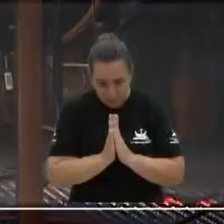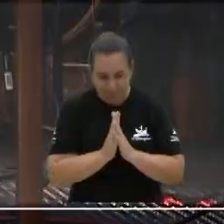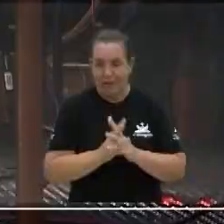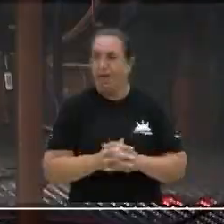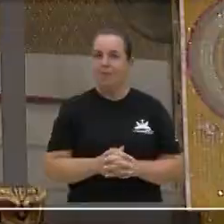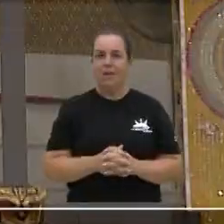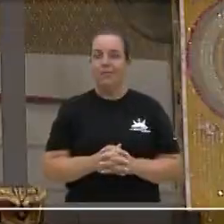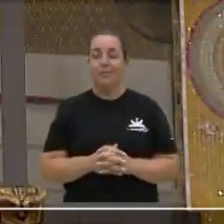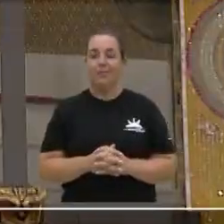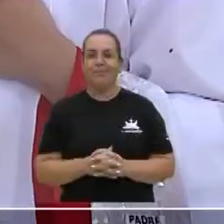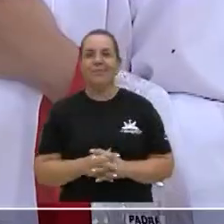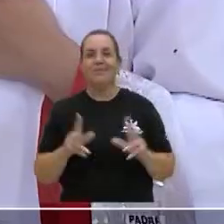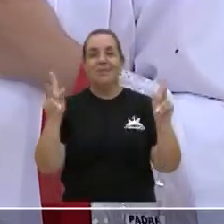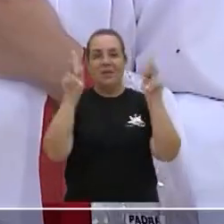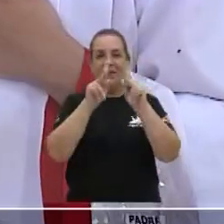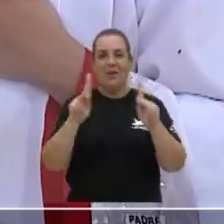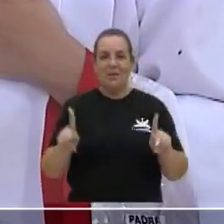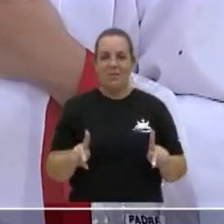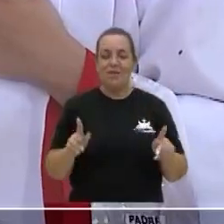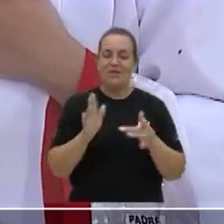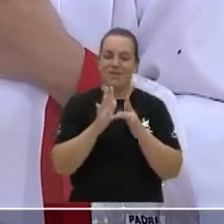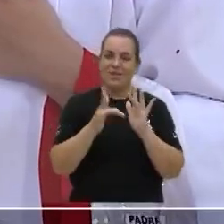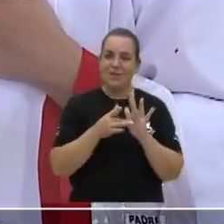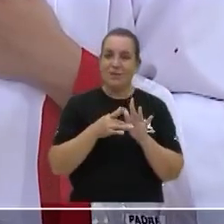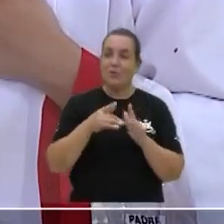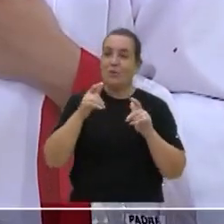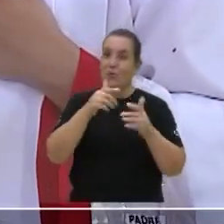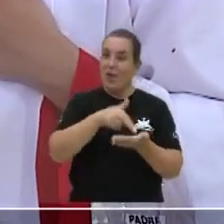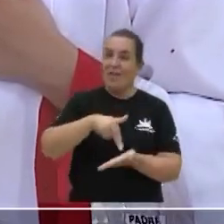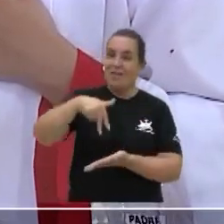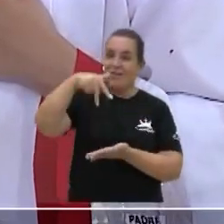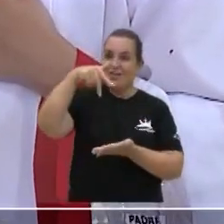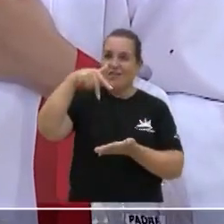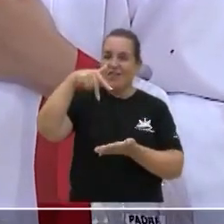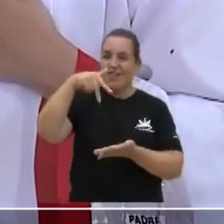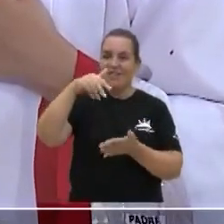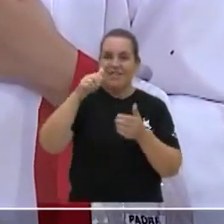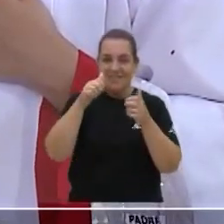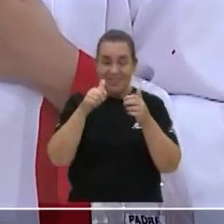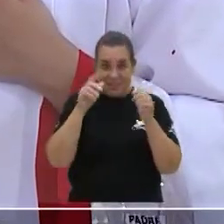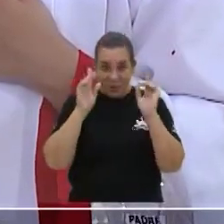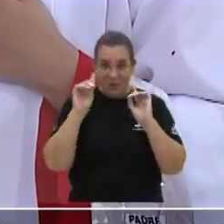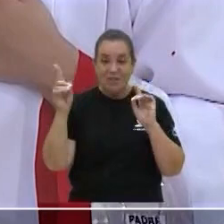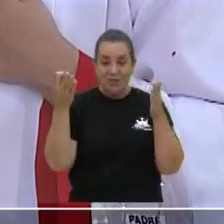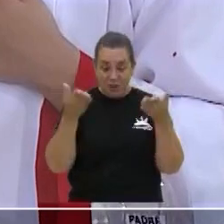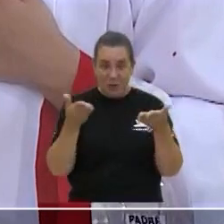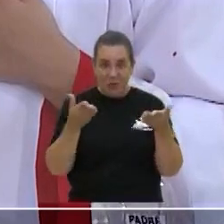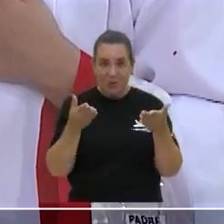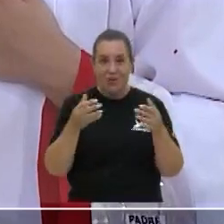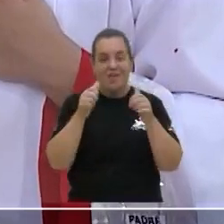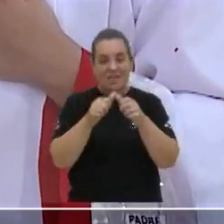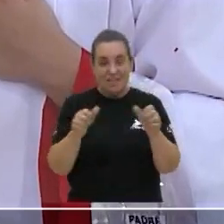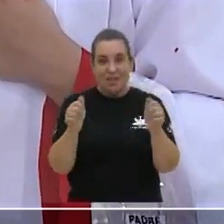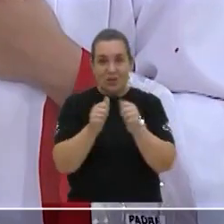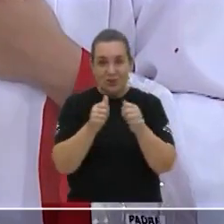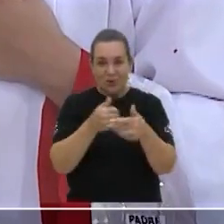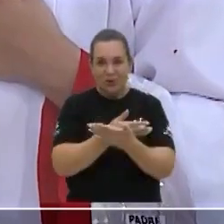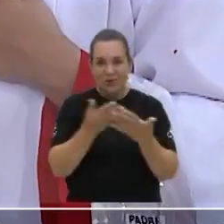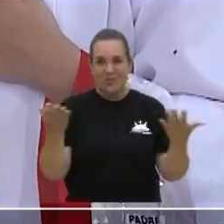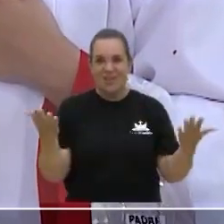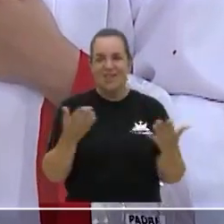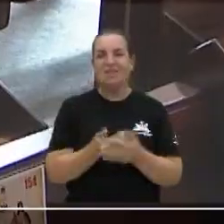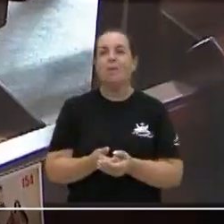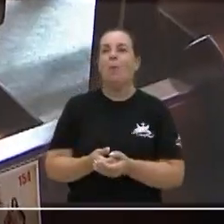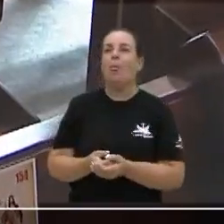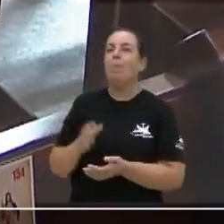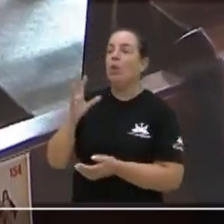Santo. Amém. Que a paz de Jesus, o ressuscitado, nesse dia de Páscoa, esteja com todos